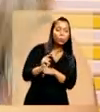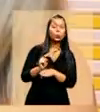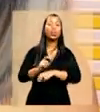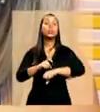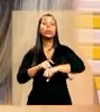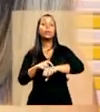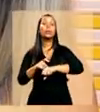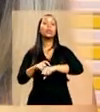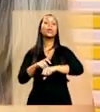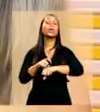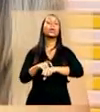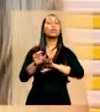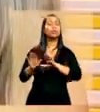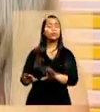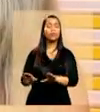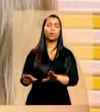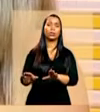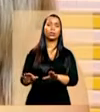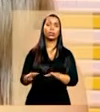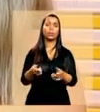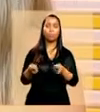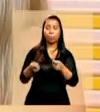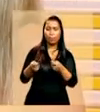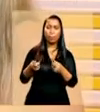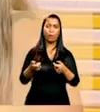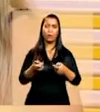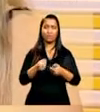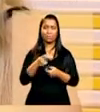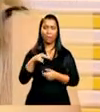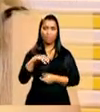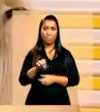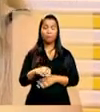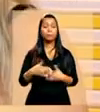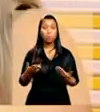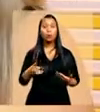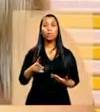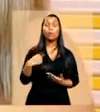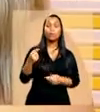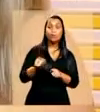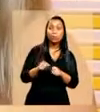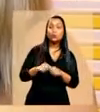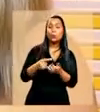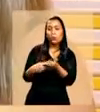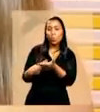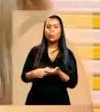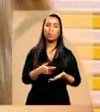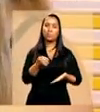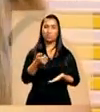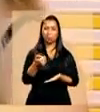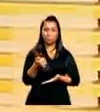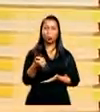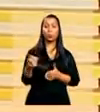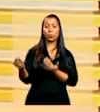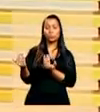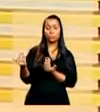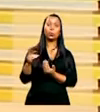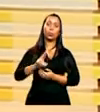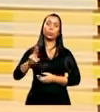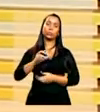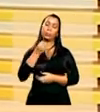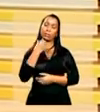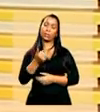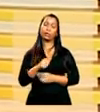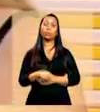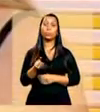monitorar, ver quanto tempo seu filho está passando no game. Então, vamos fazer pequenos combinados, pequenos acordos com o adolescente